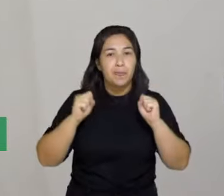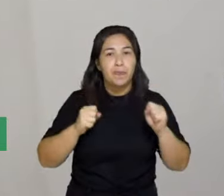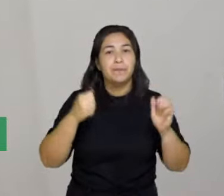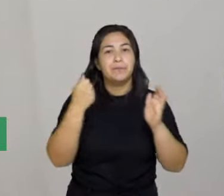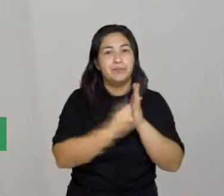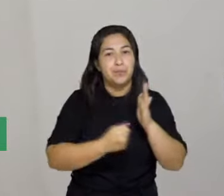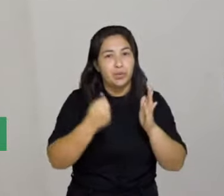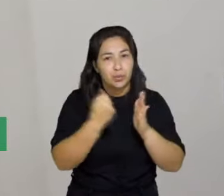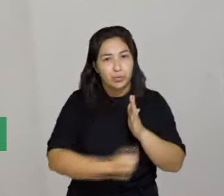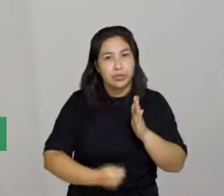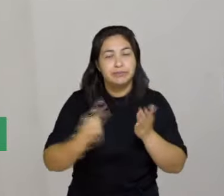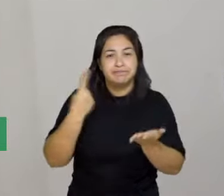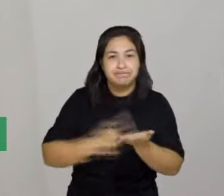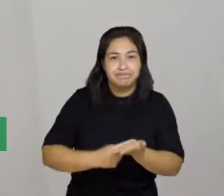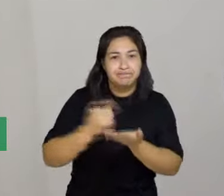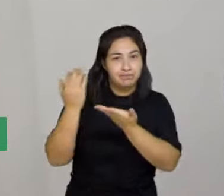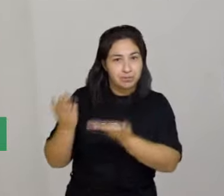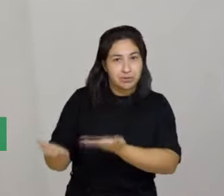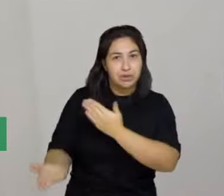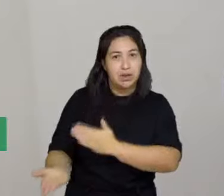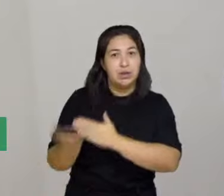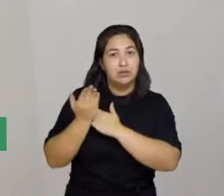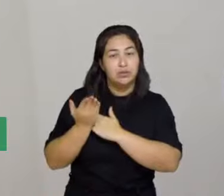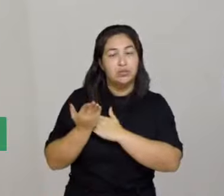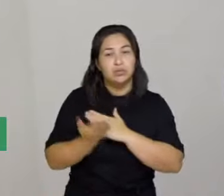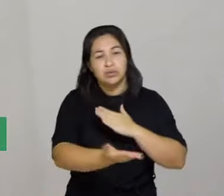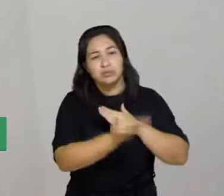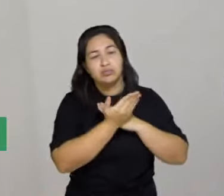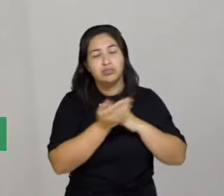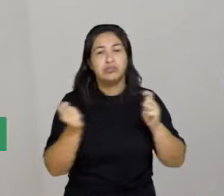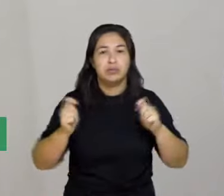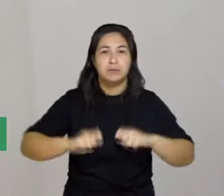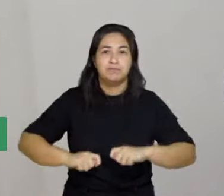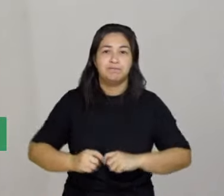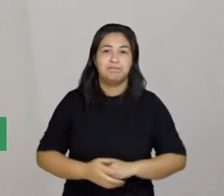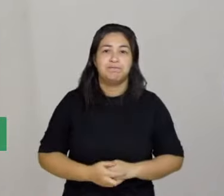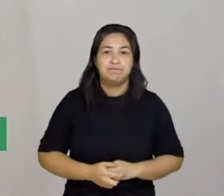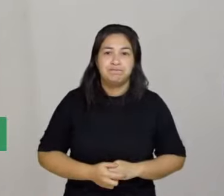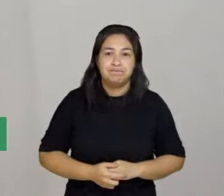conto com a sua ajuda e também com a ajuda dos demais deputados. Deputado